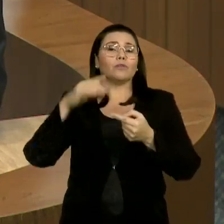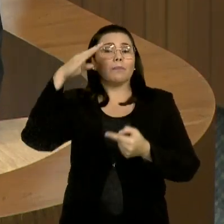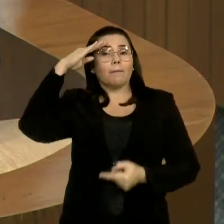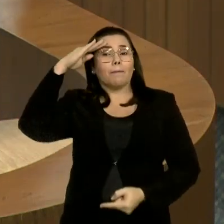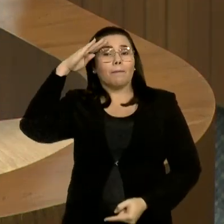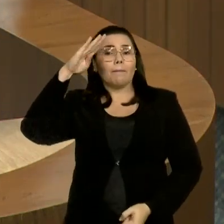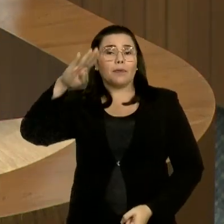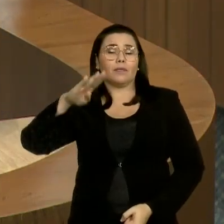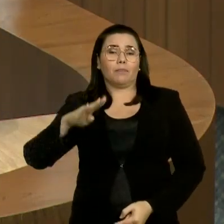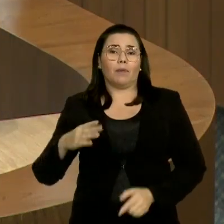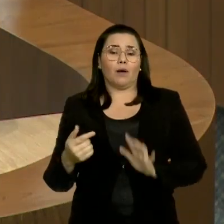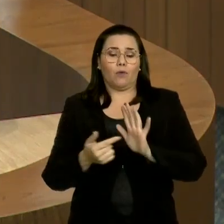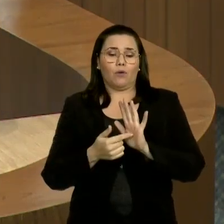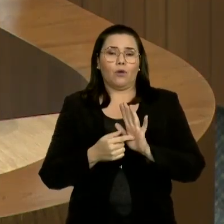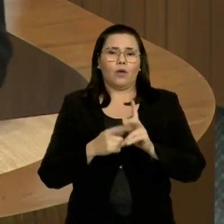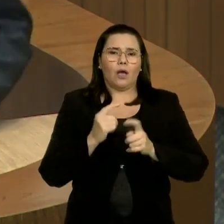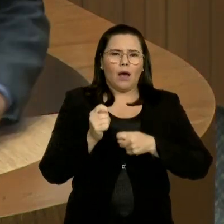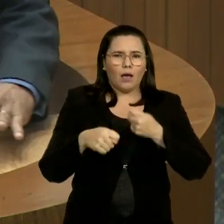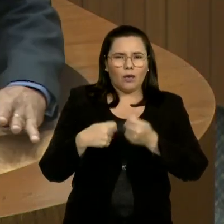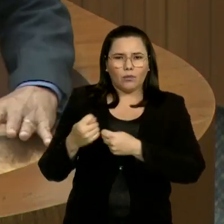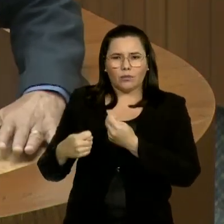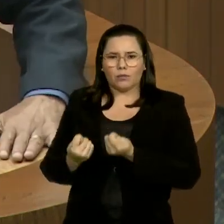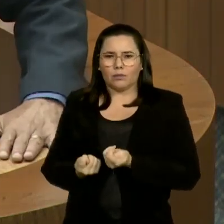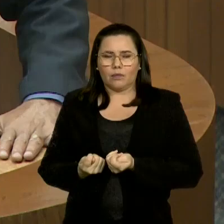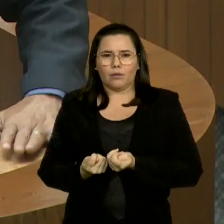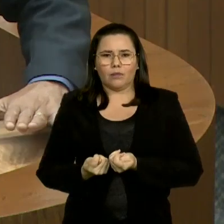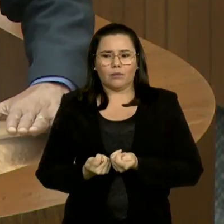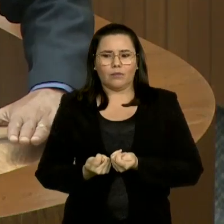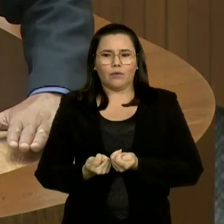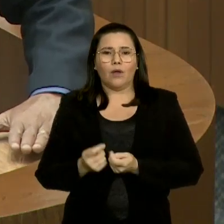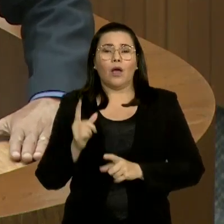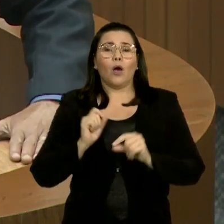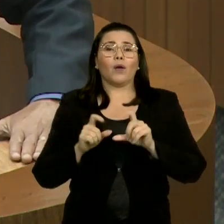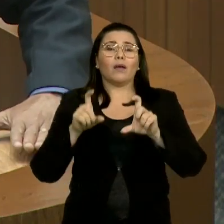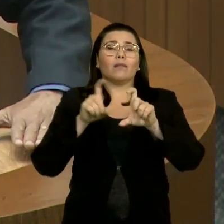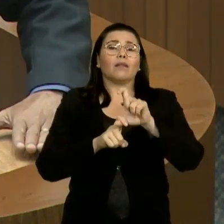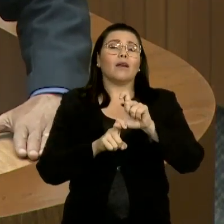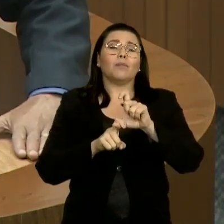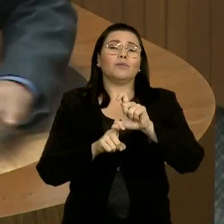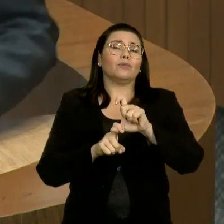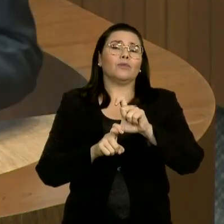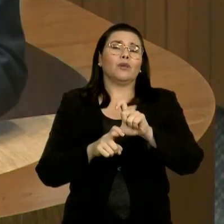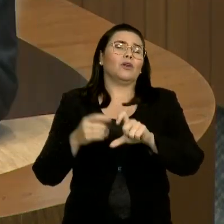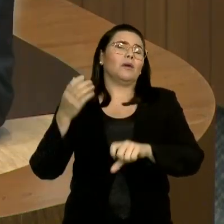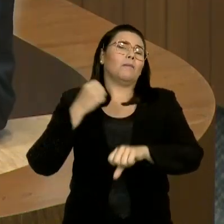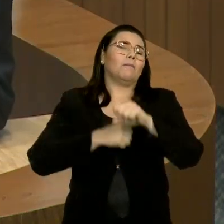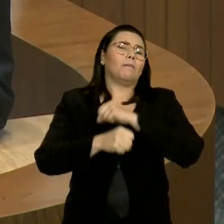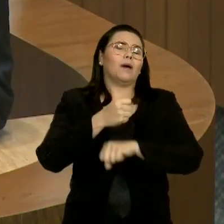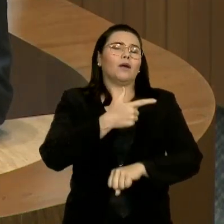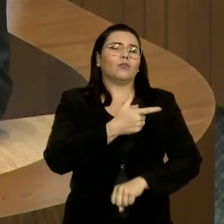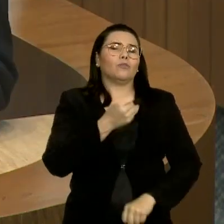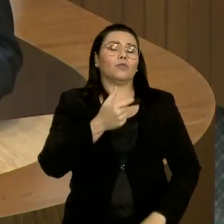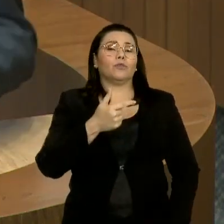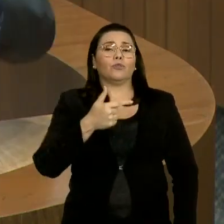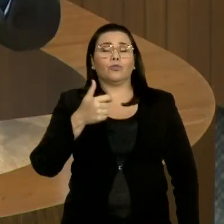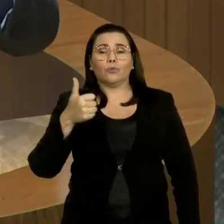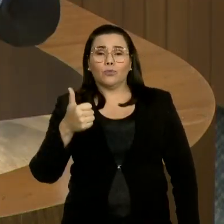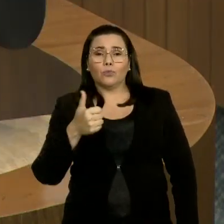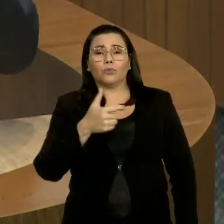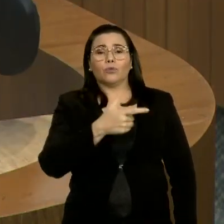ventura que venham ser tratada via esta lei são anteriores aos ao exercício financeiro de